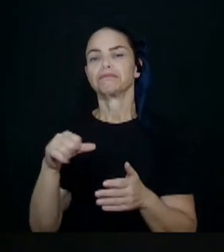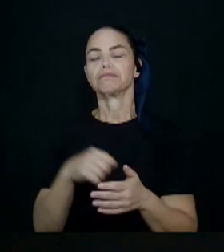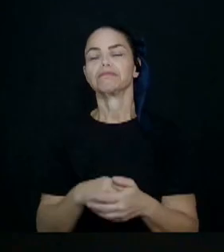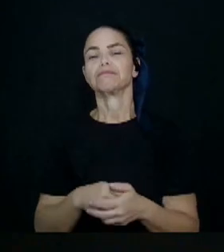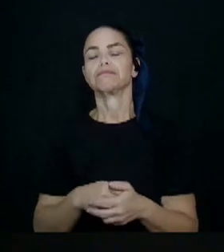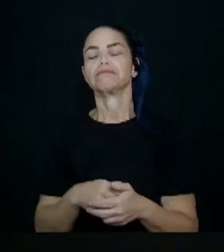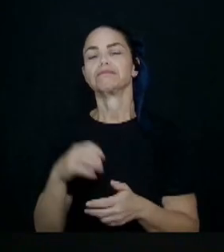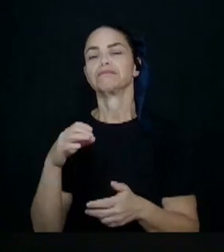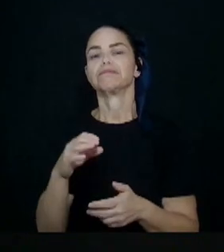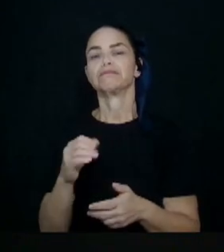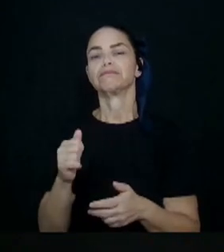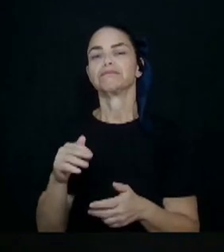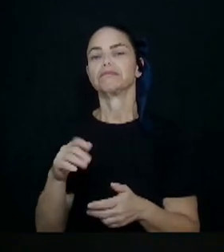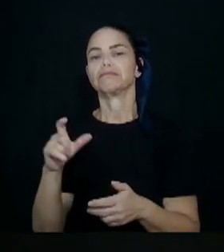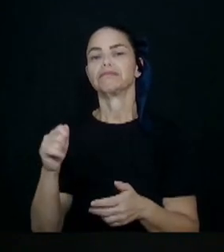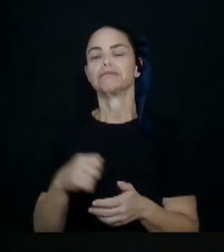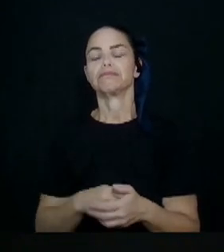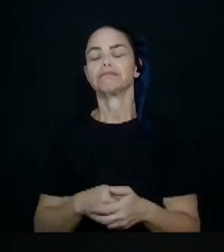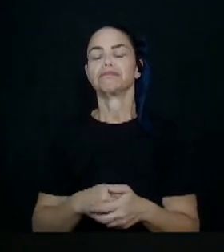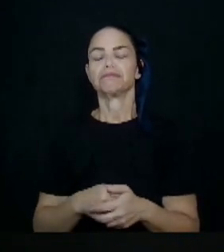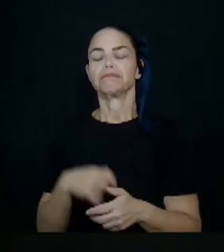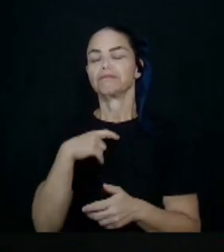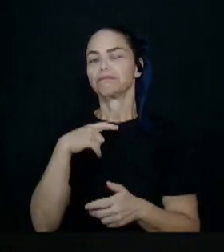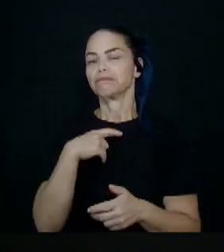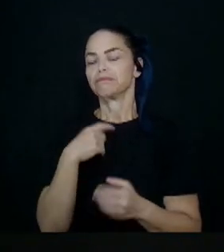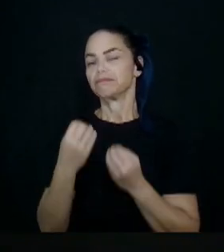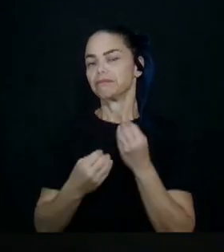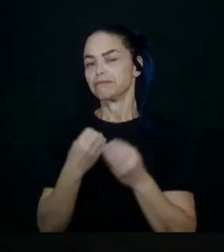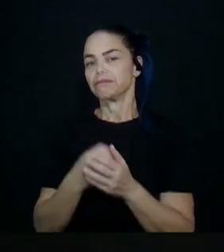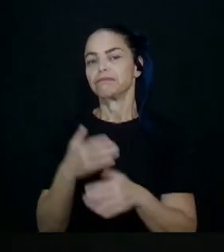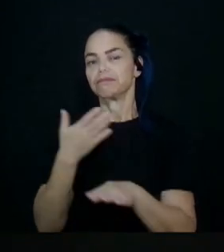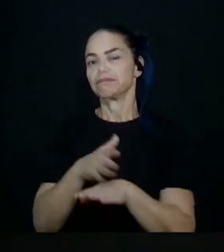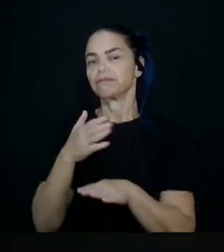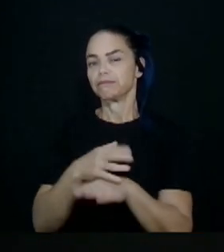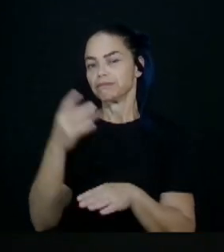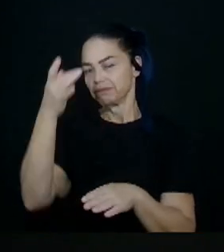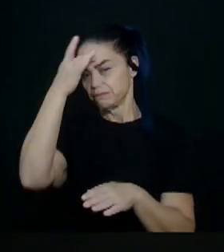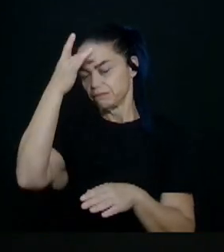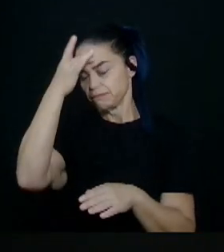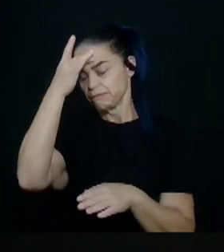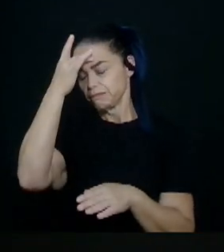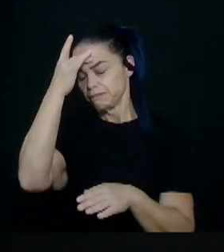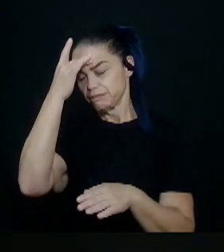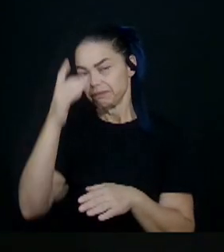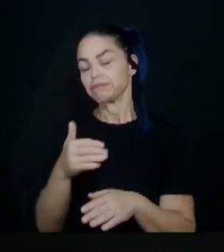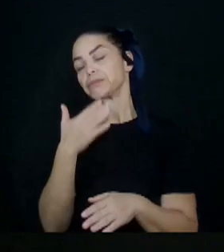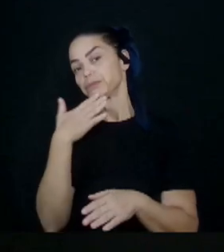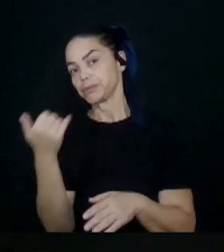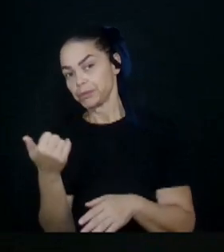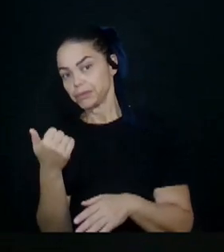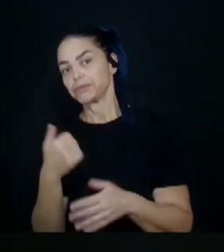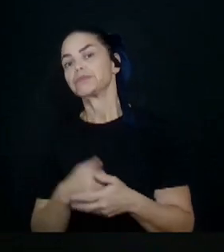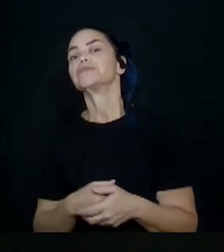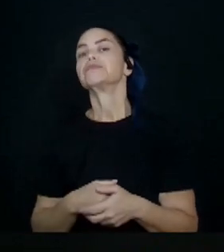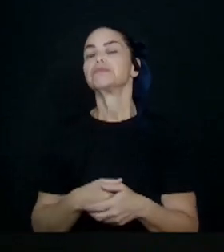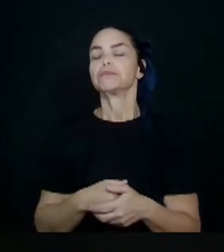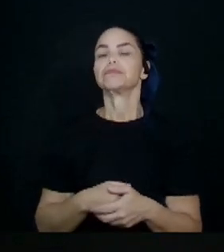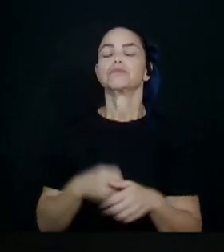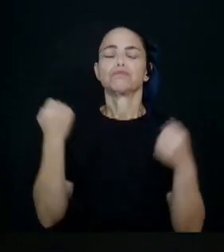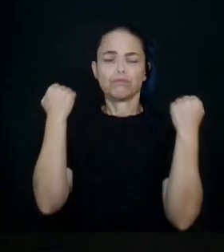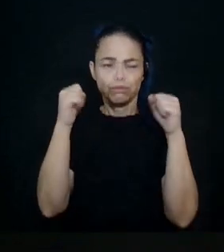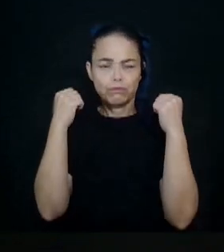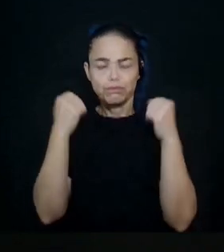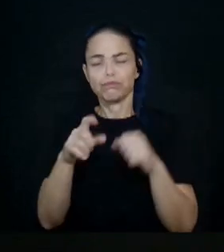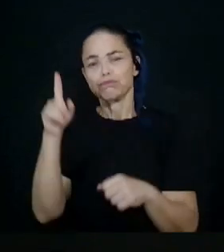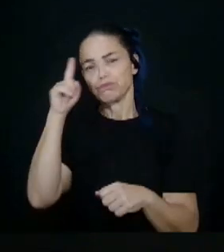do Taquaral. Existe alguma forma de treinar a mente para reagir melhor a situações estressantes no